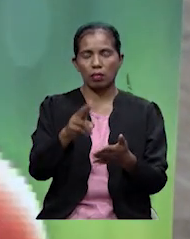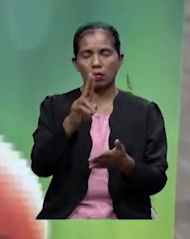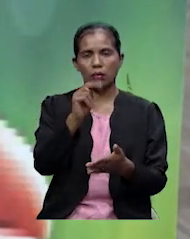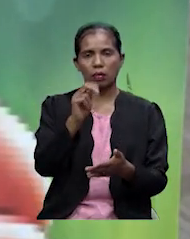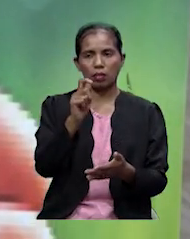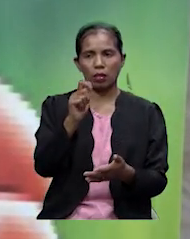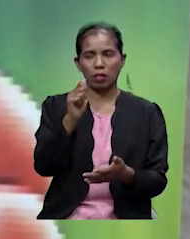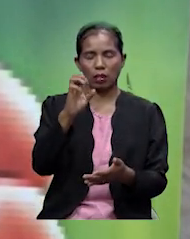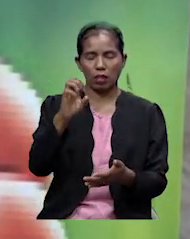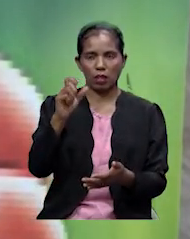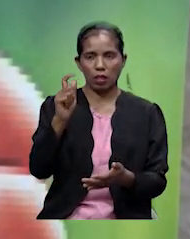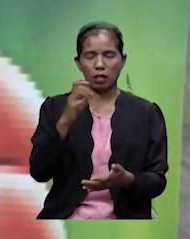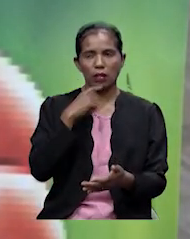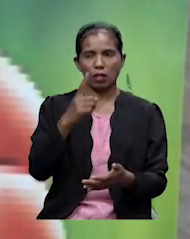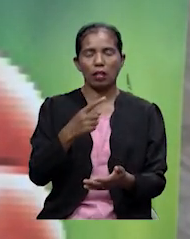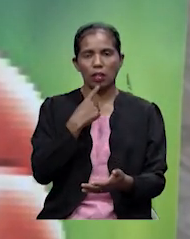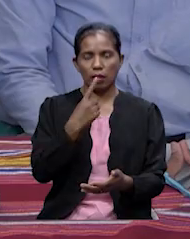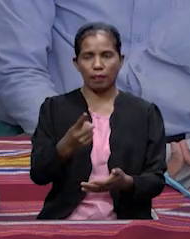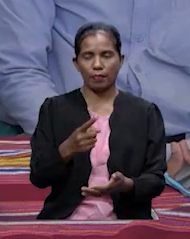19/2020, nem até